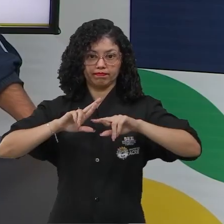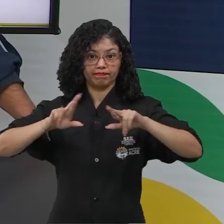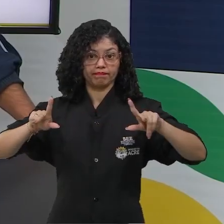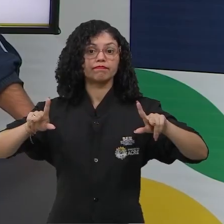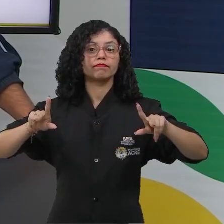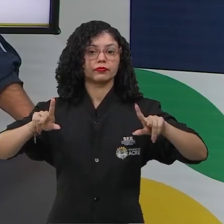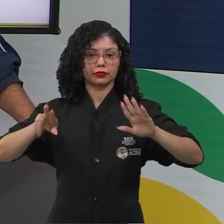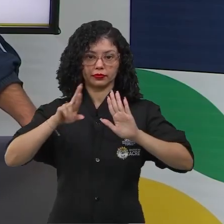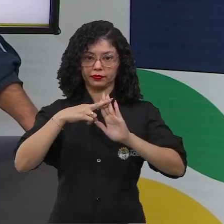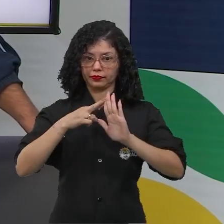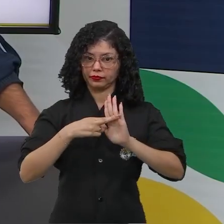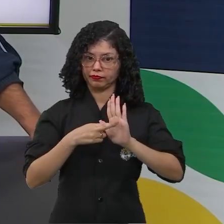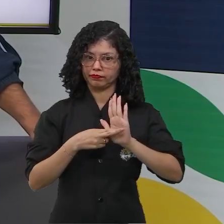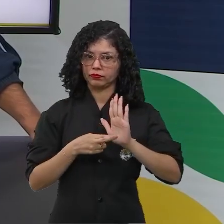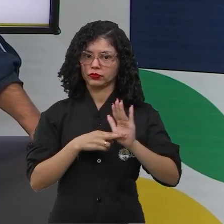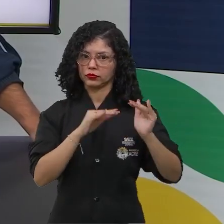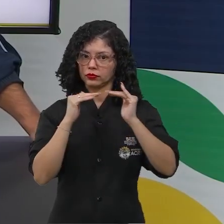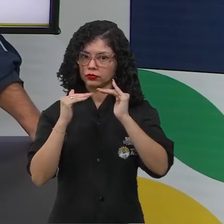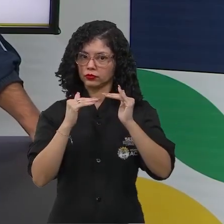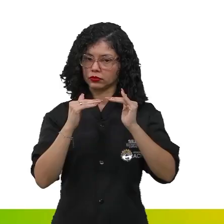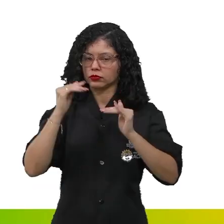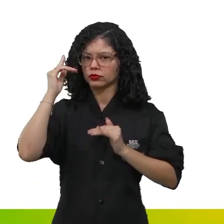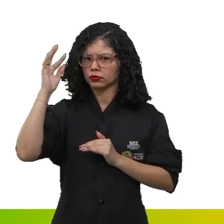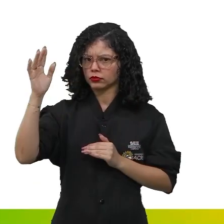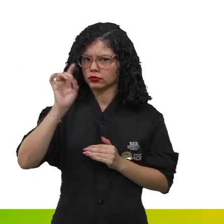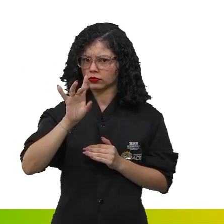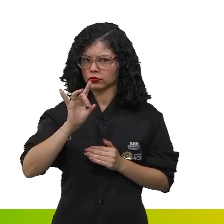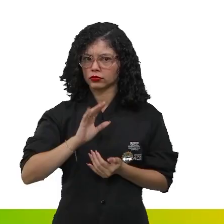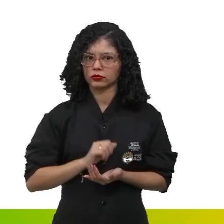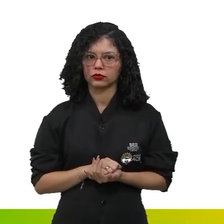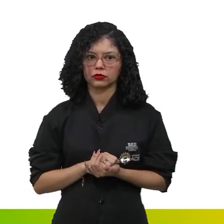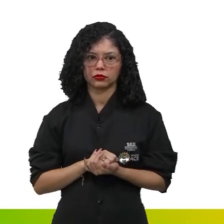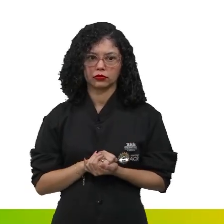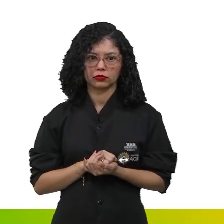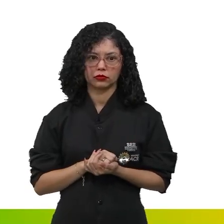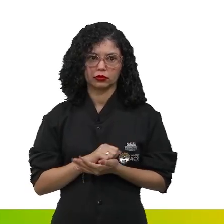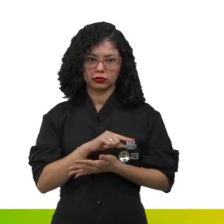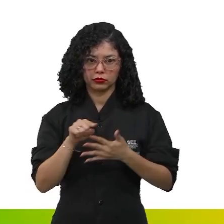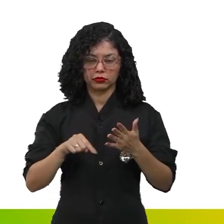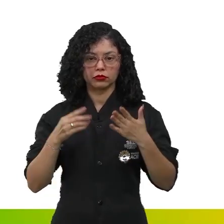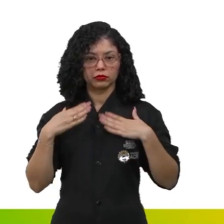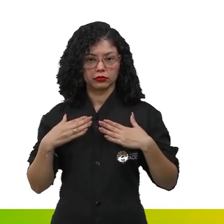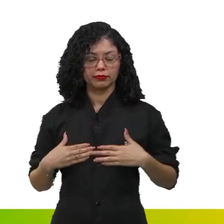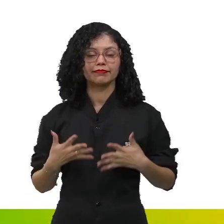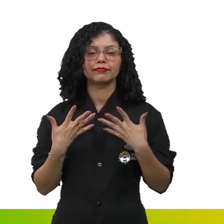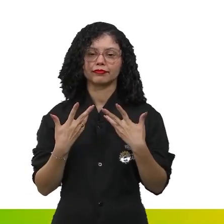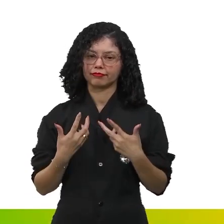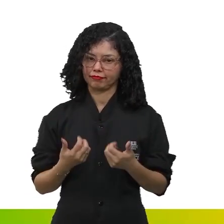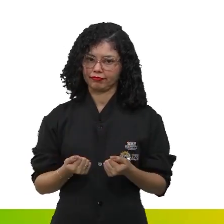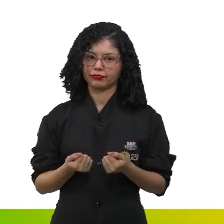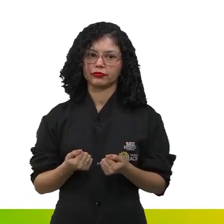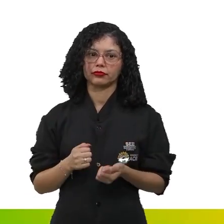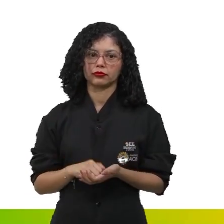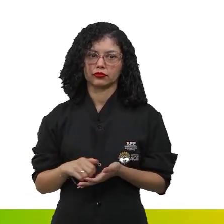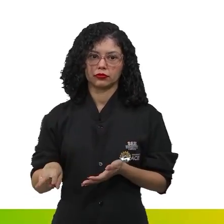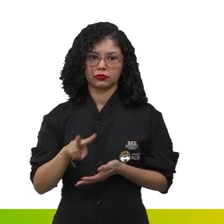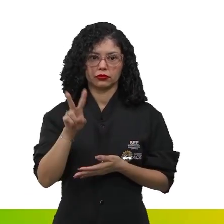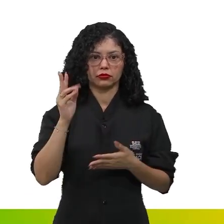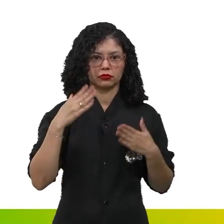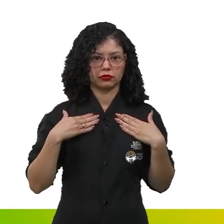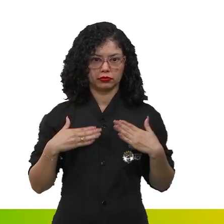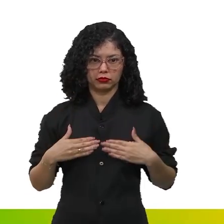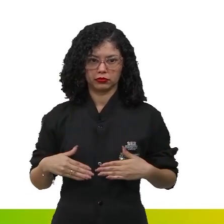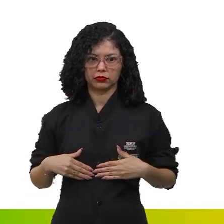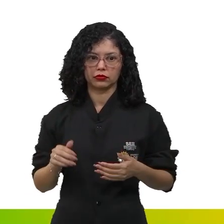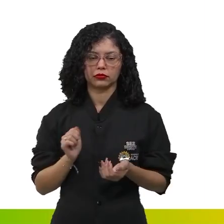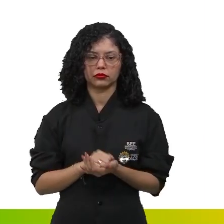essa padronização ela é ilusória. Então aqui ó, é entender a diversidade corporal e a aceitação. Aí tem a valorização do